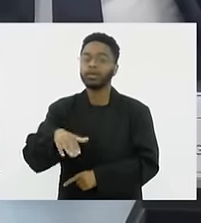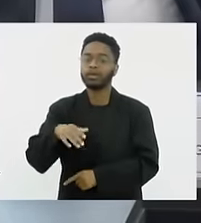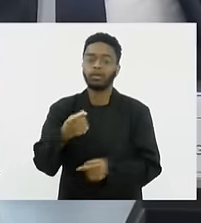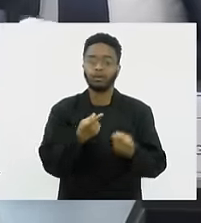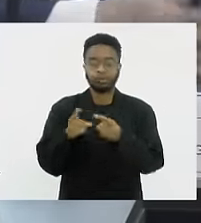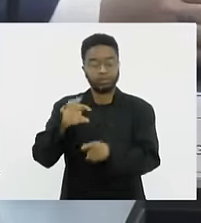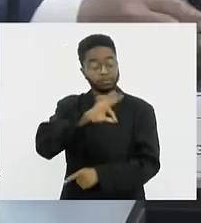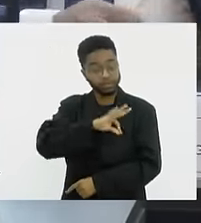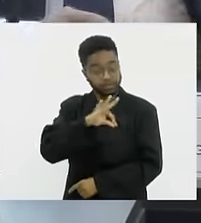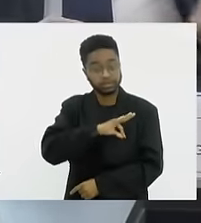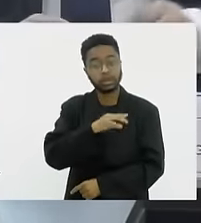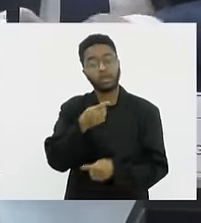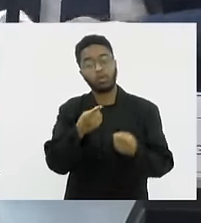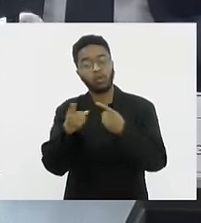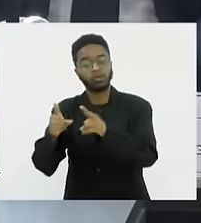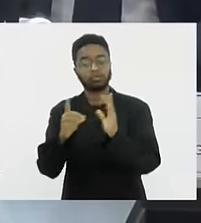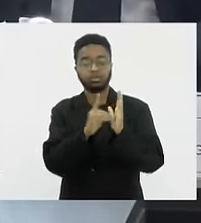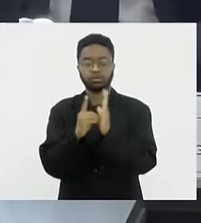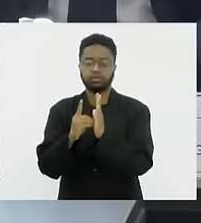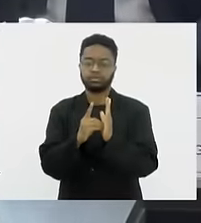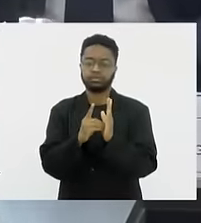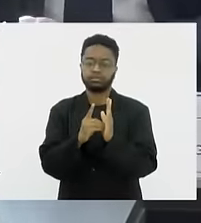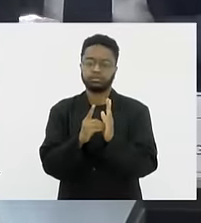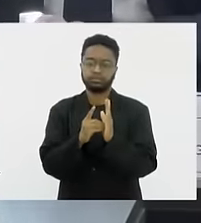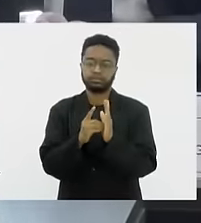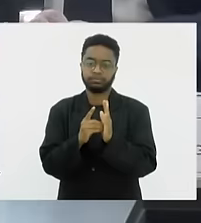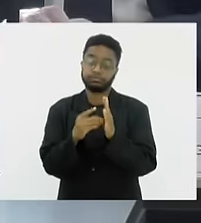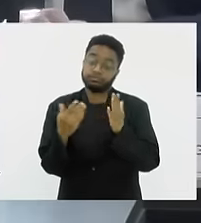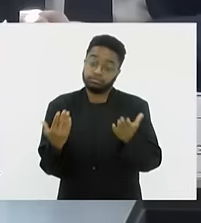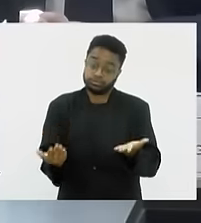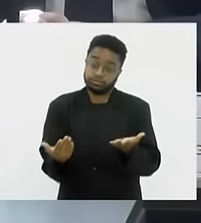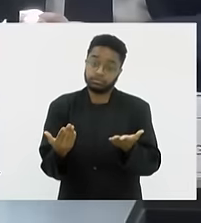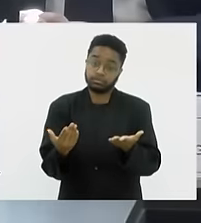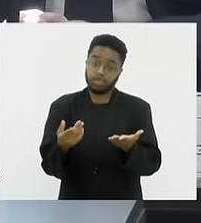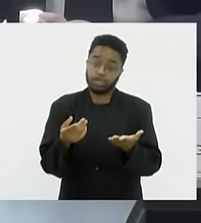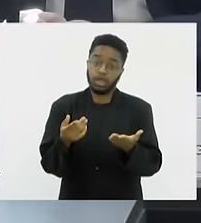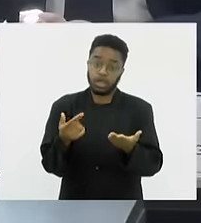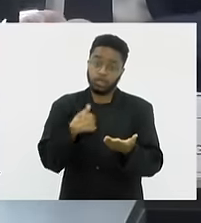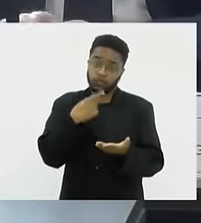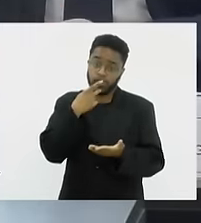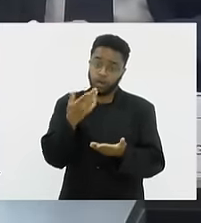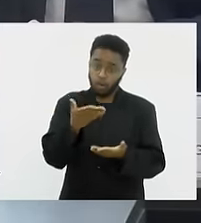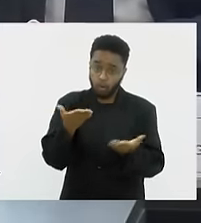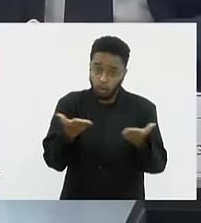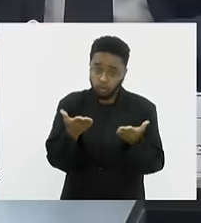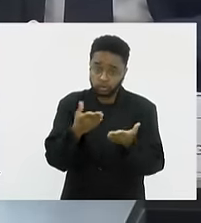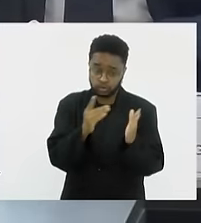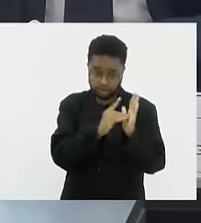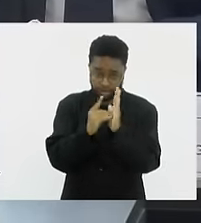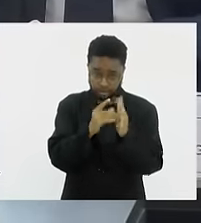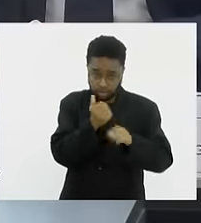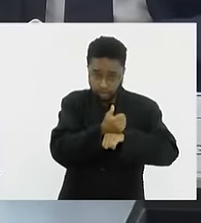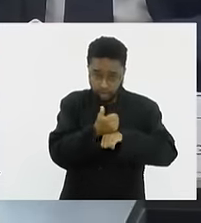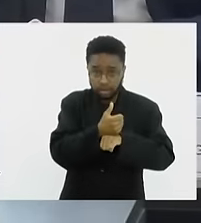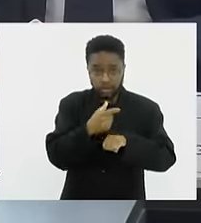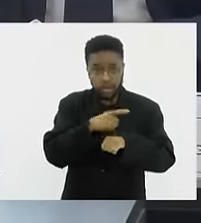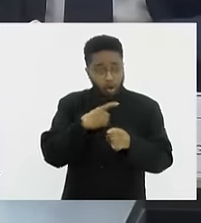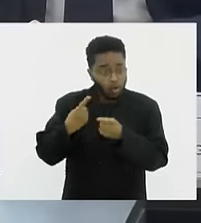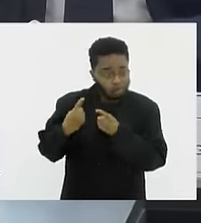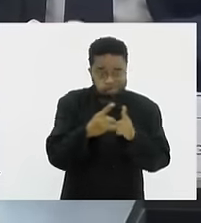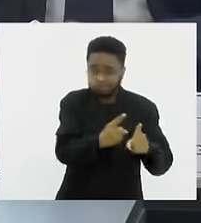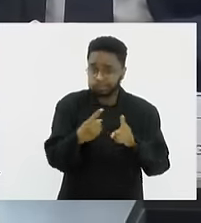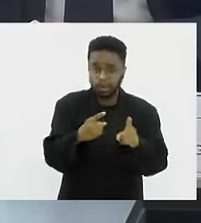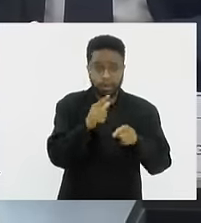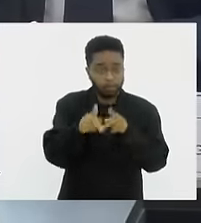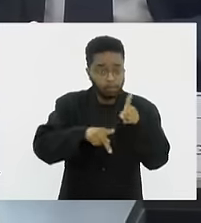policial, contra o agente do Detran. E eu disse para o agente do Detran, vocês hoje estão mais odiados do que o STF, irmão. Porque toda vez que